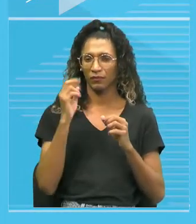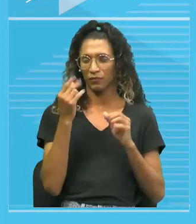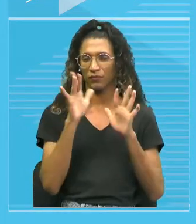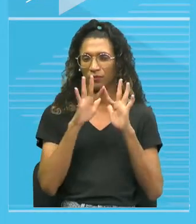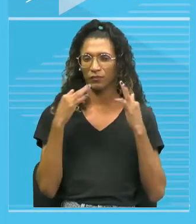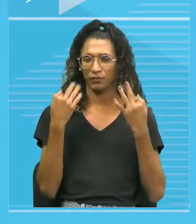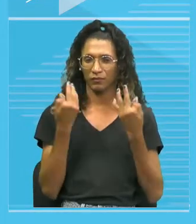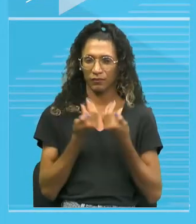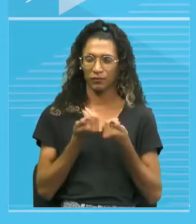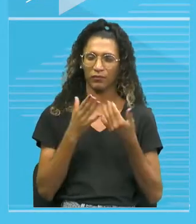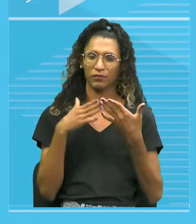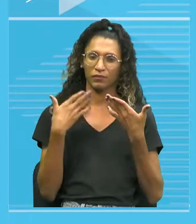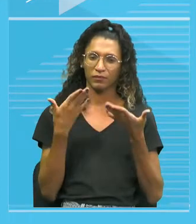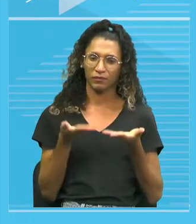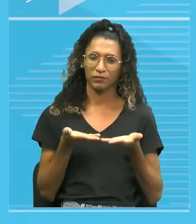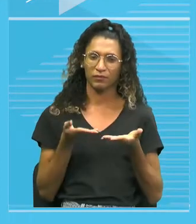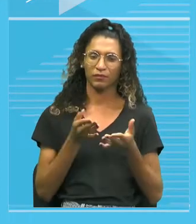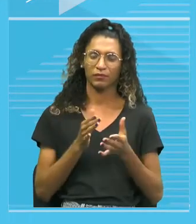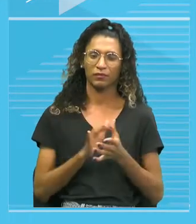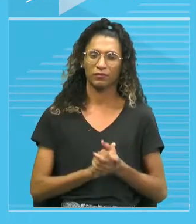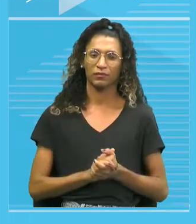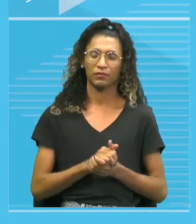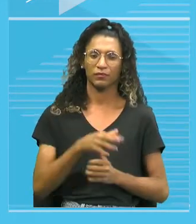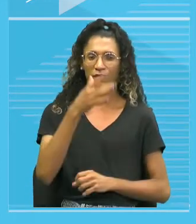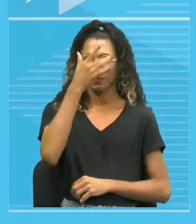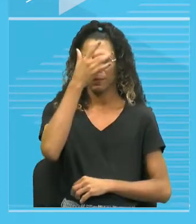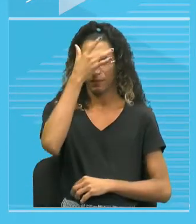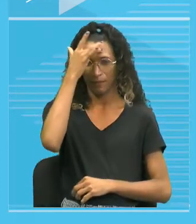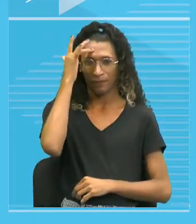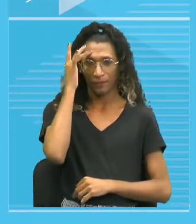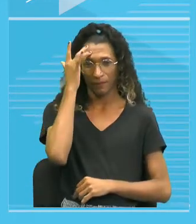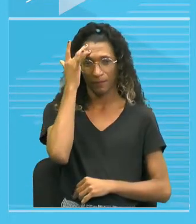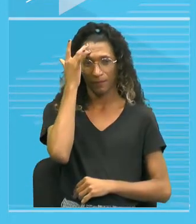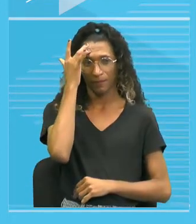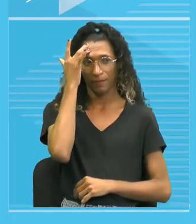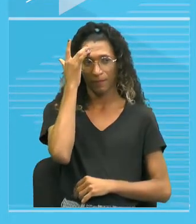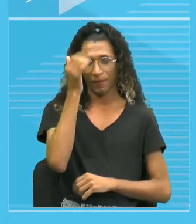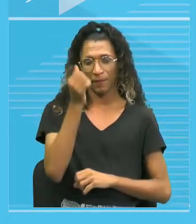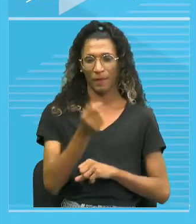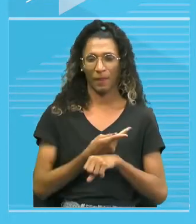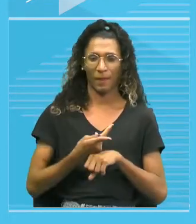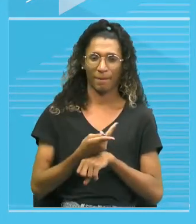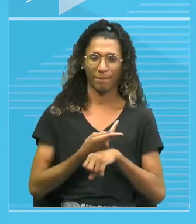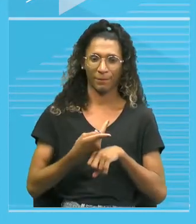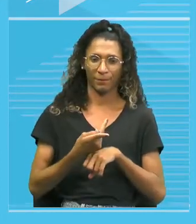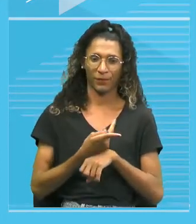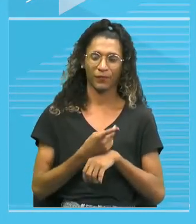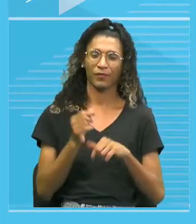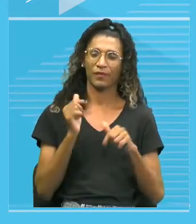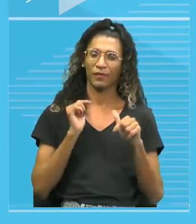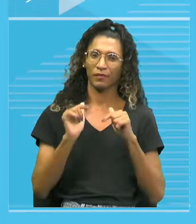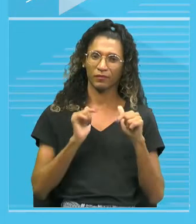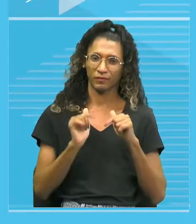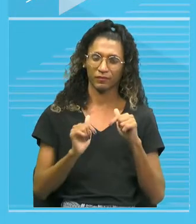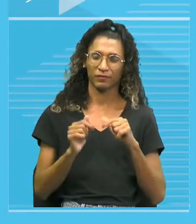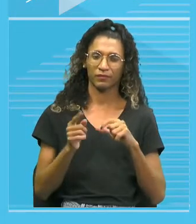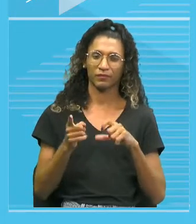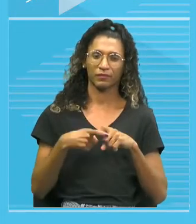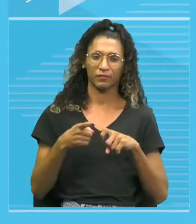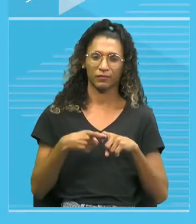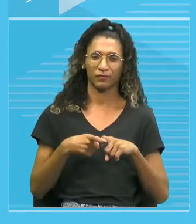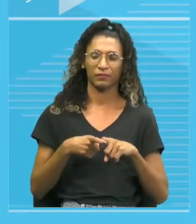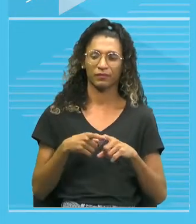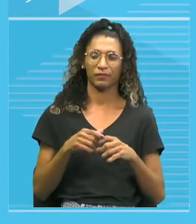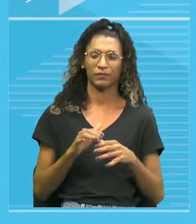aí acaba que a pessoa procurando o serviço médico